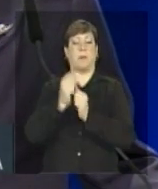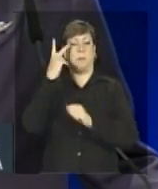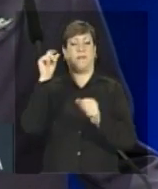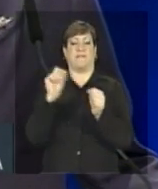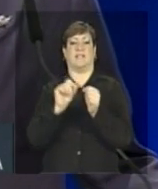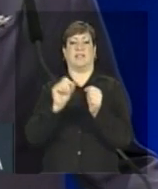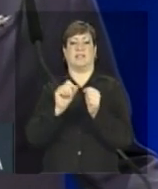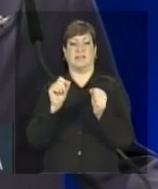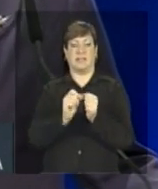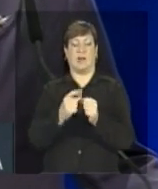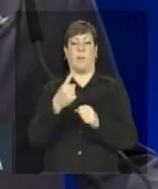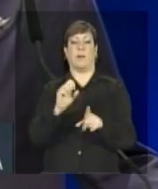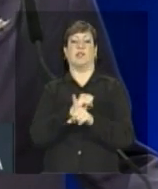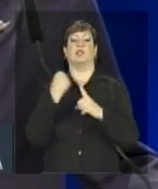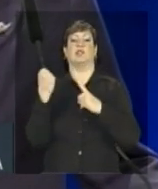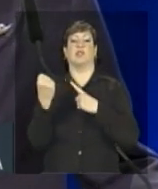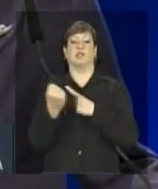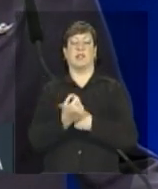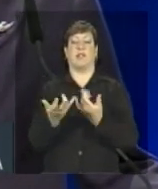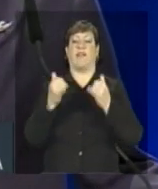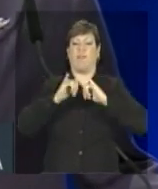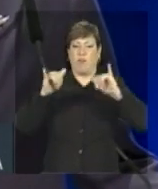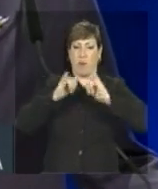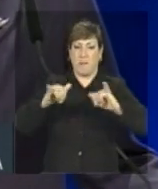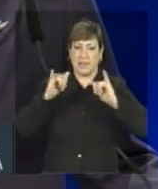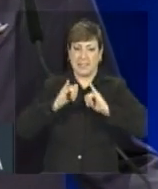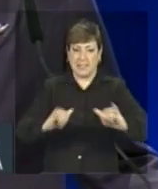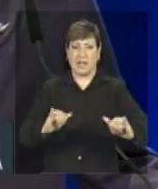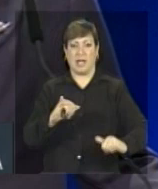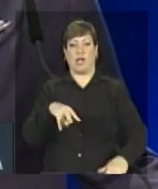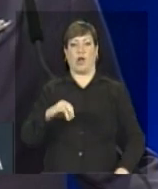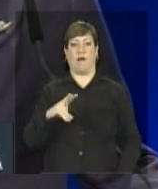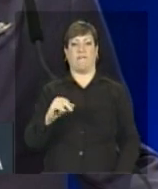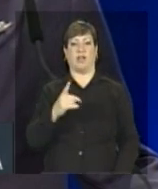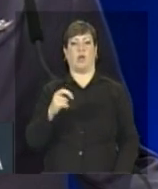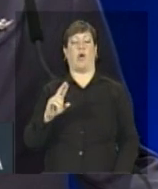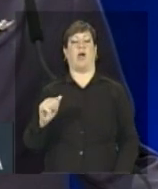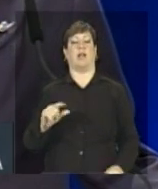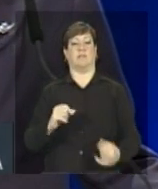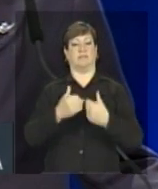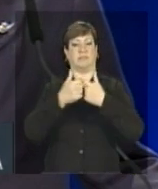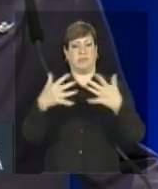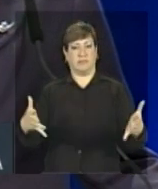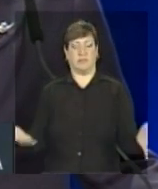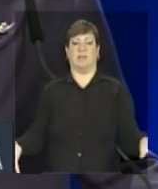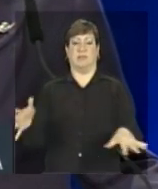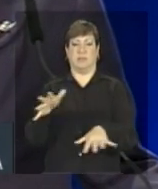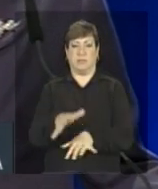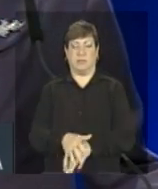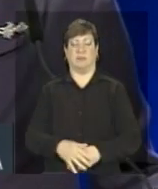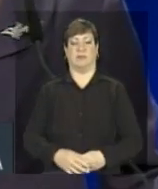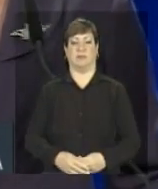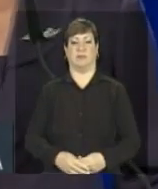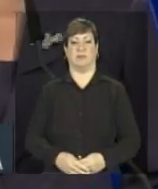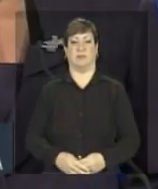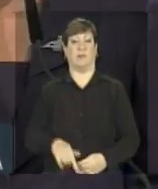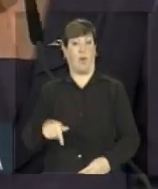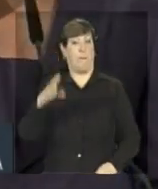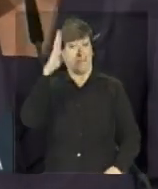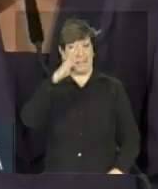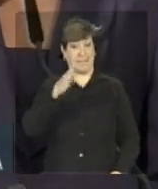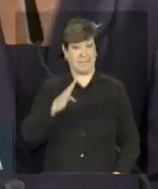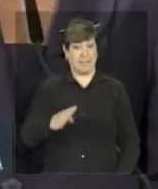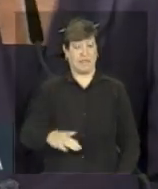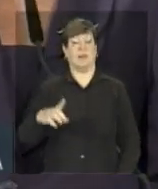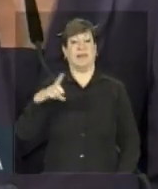construir uma sociedade de informação inovadora, aberta e inclusiva. O Brasil